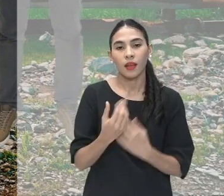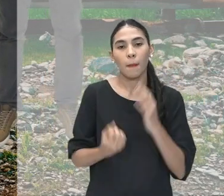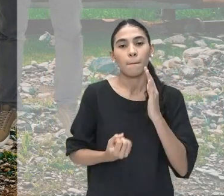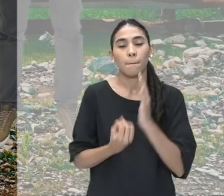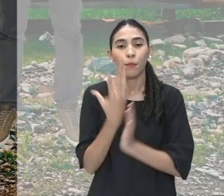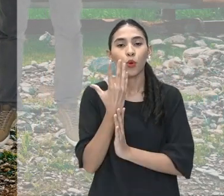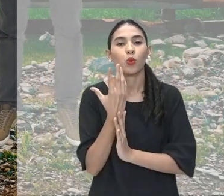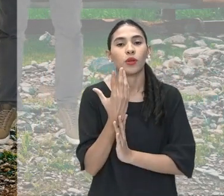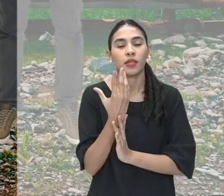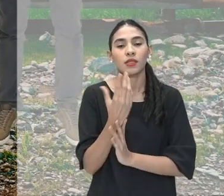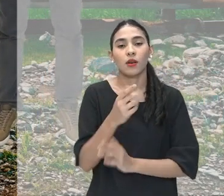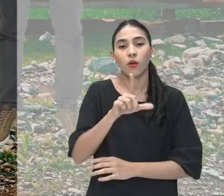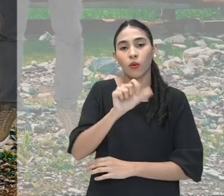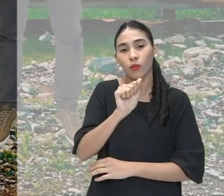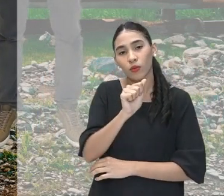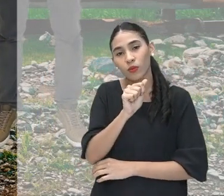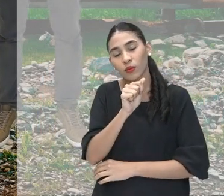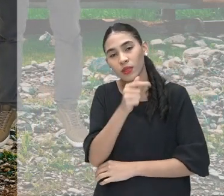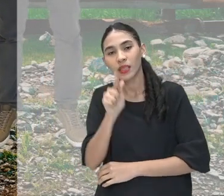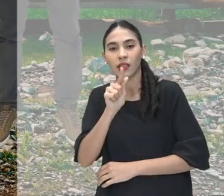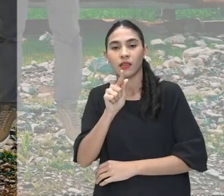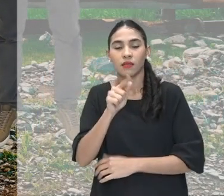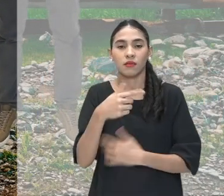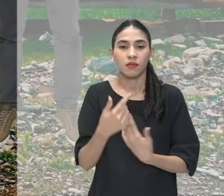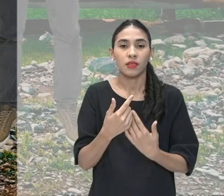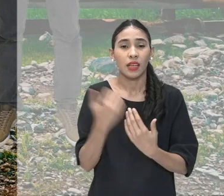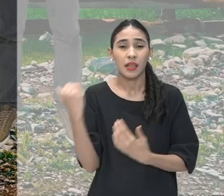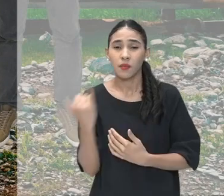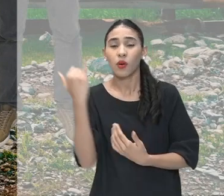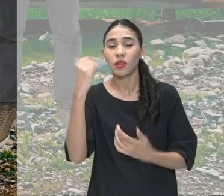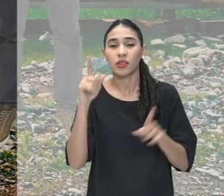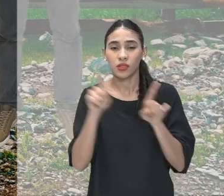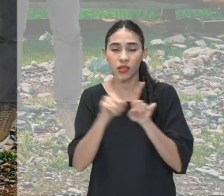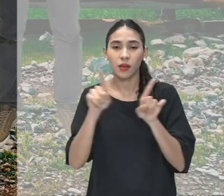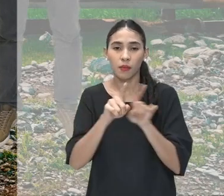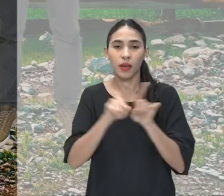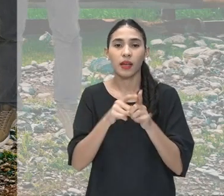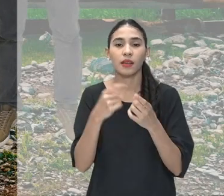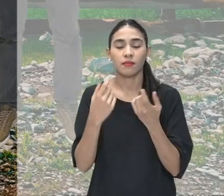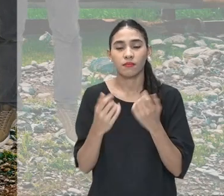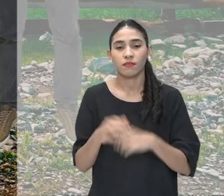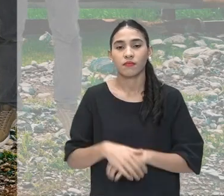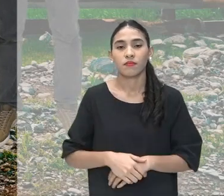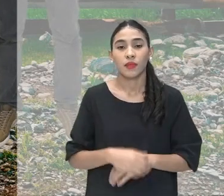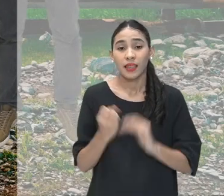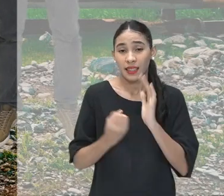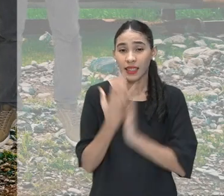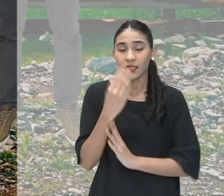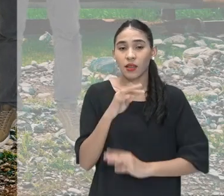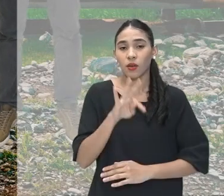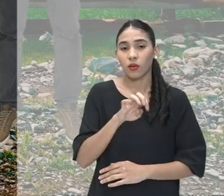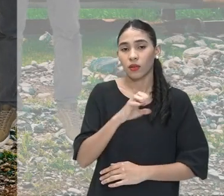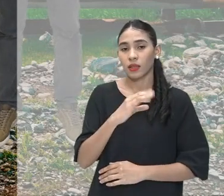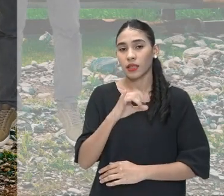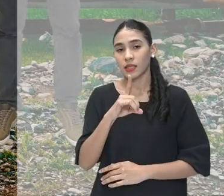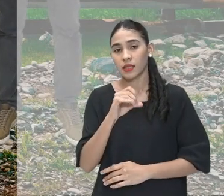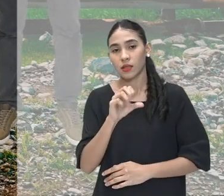no processo da Revolução Industrial, que se vai dar principalmente com a produção de tecidos, né?